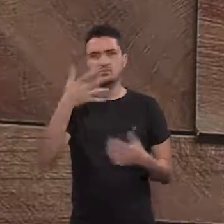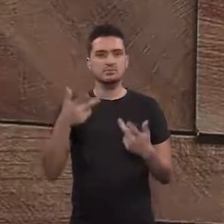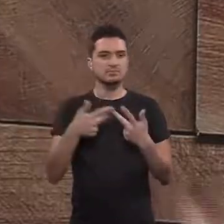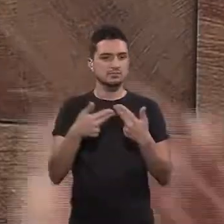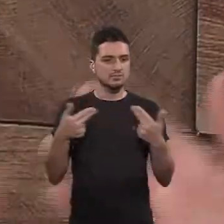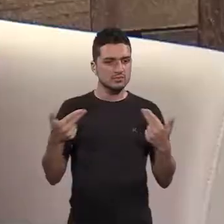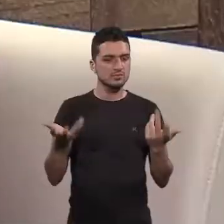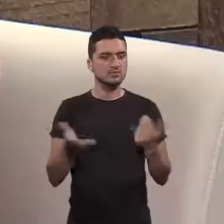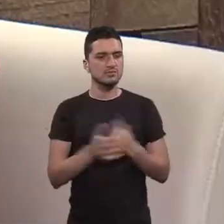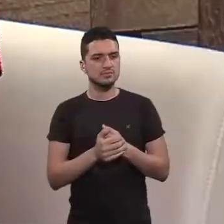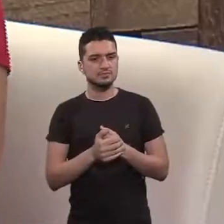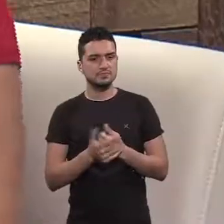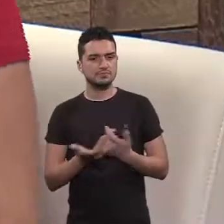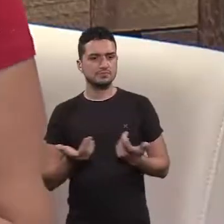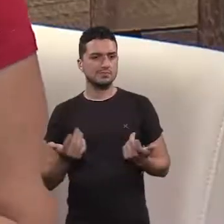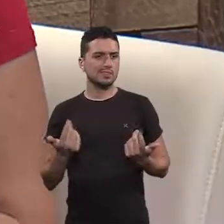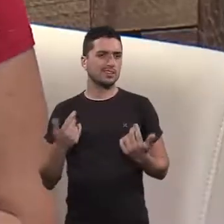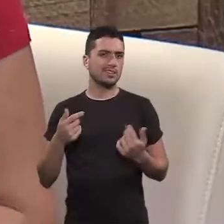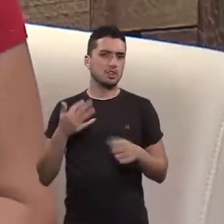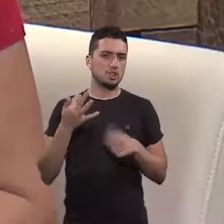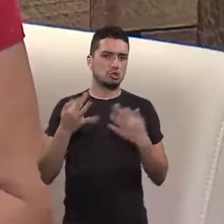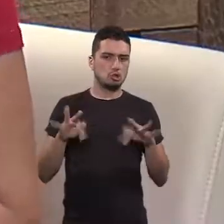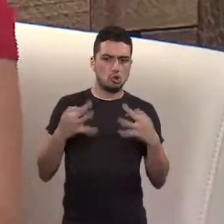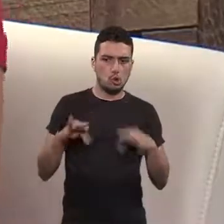Menos grave, como uma gripe.